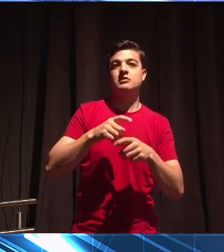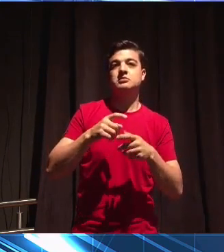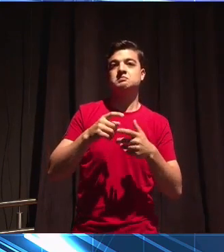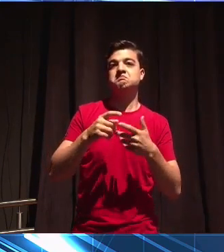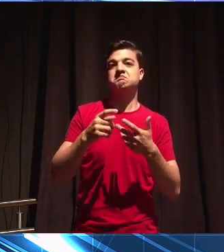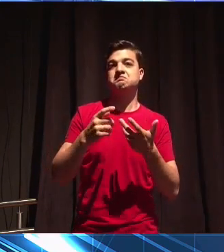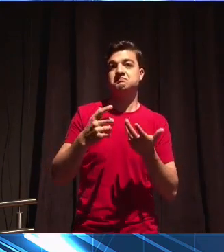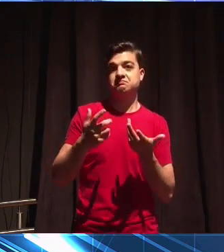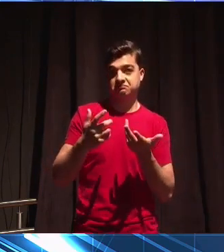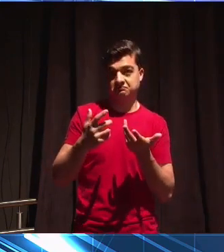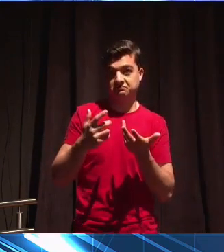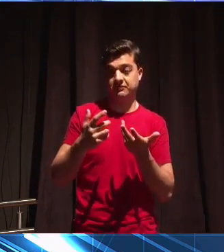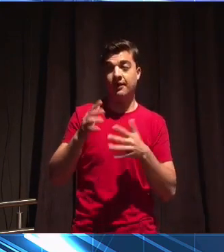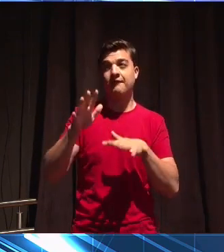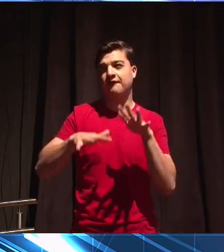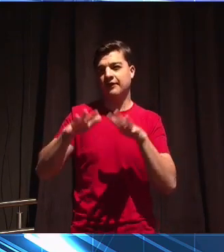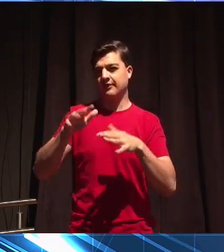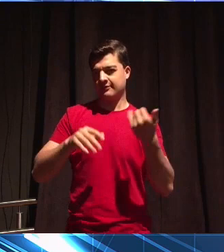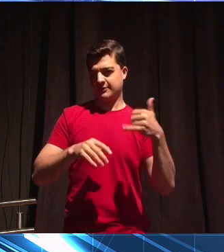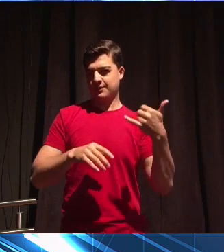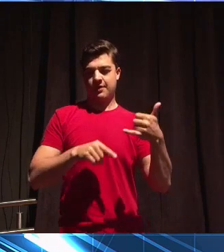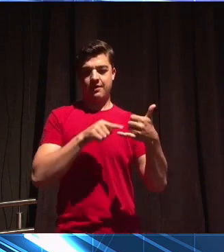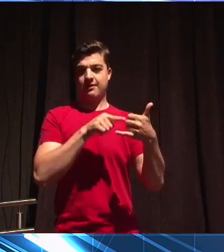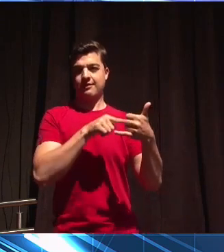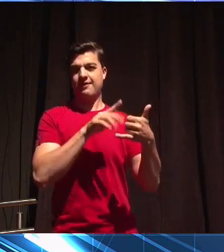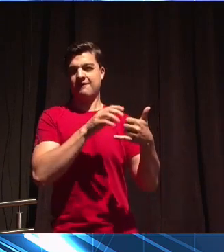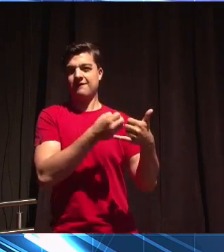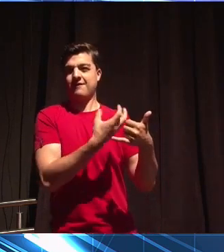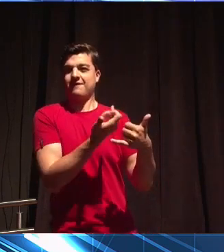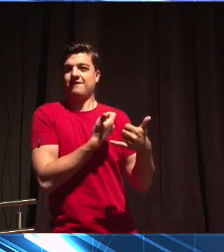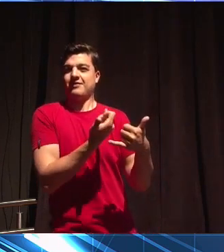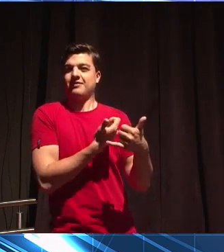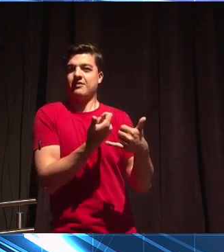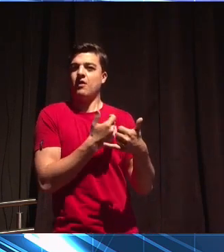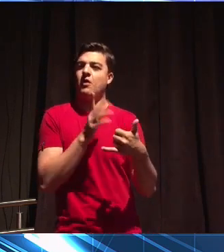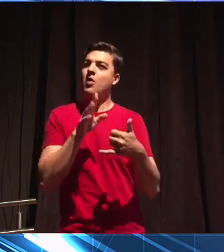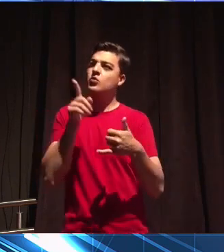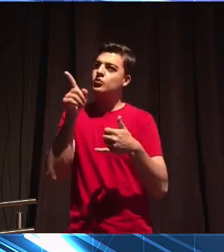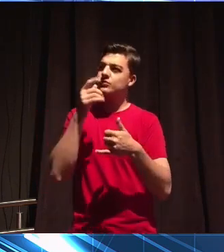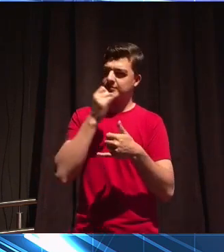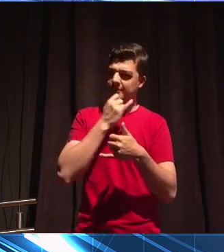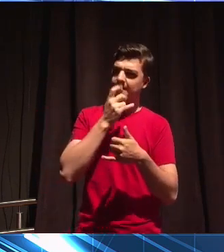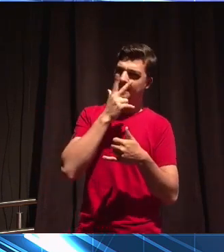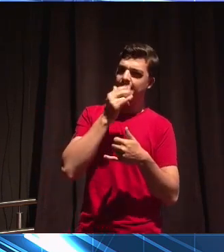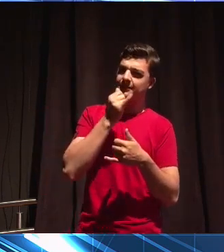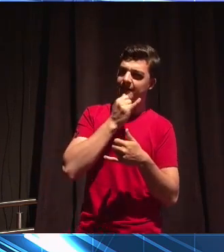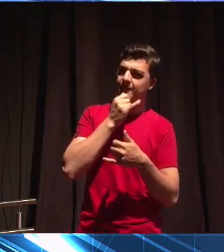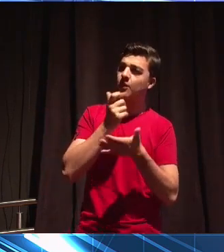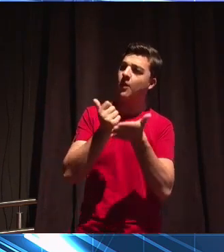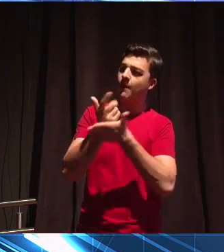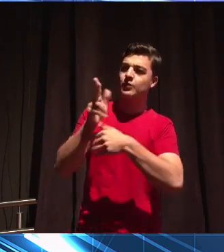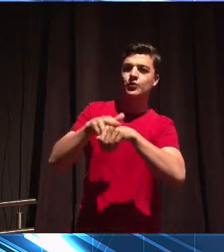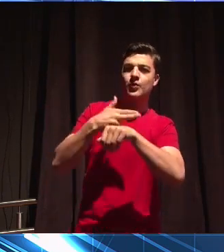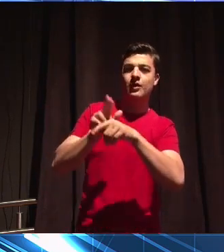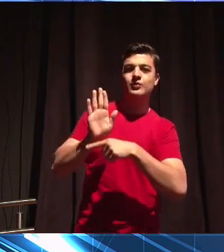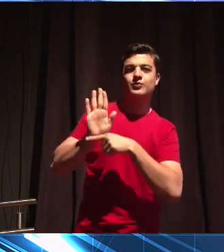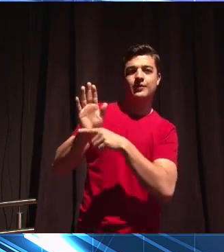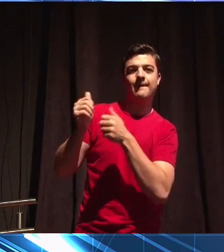isso, mas tu tá meio tristinho, né? Uma barrinha de chocolate ia te fazer bem. Olha a barrinha de chocolate aqui." Tu começa a mudar um pouquinho a